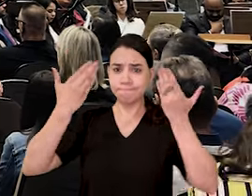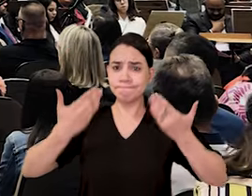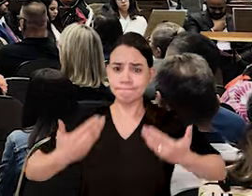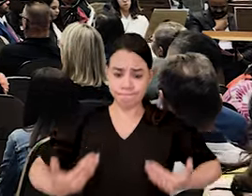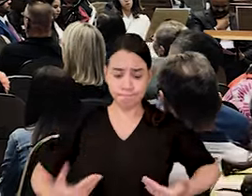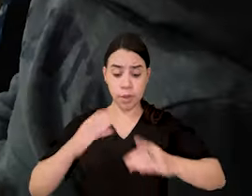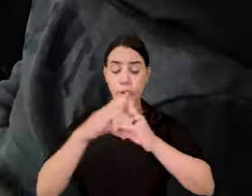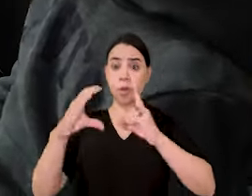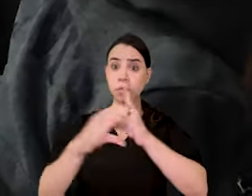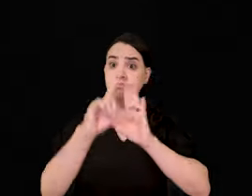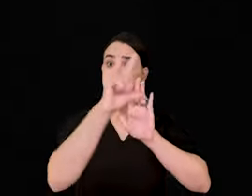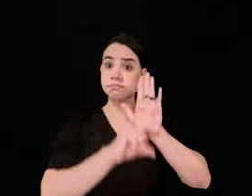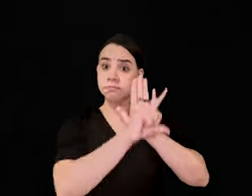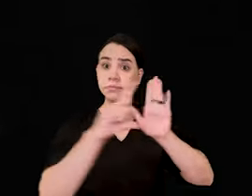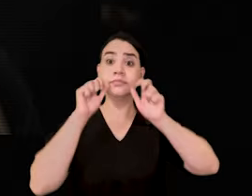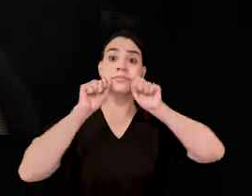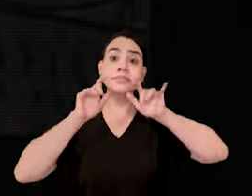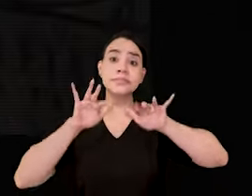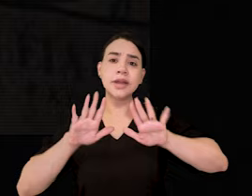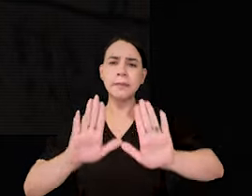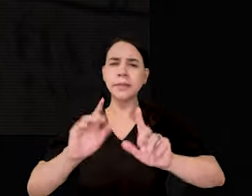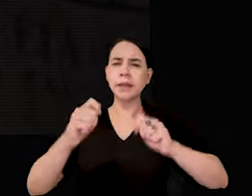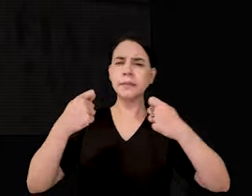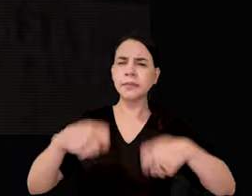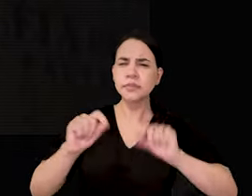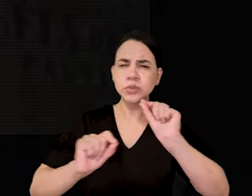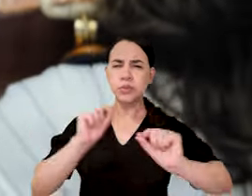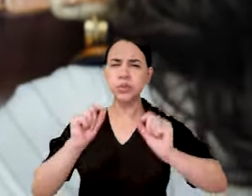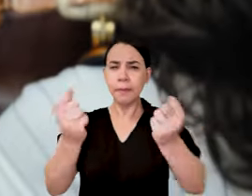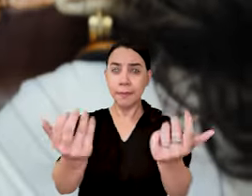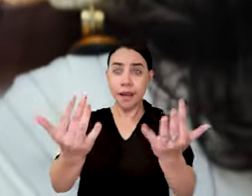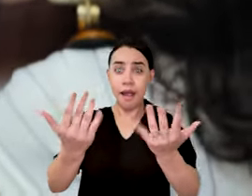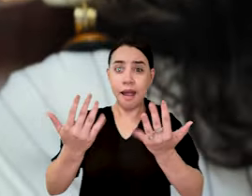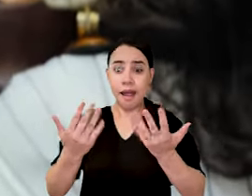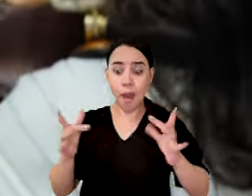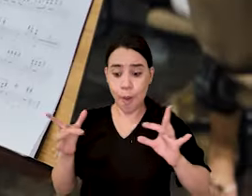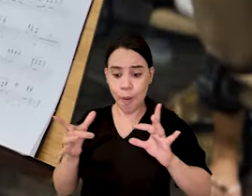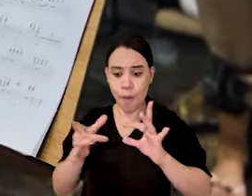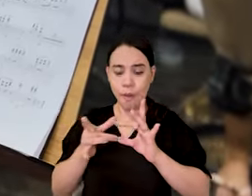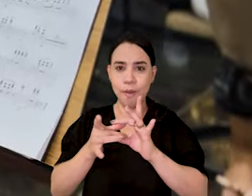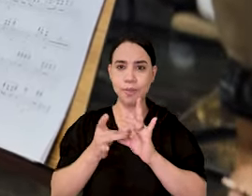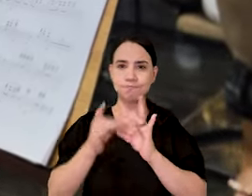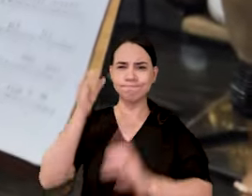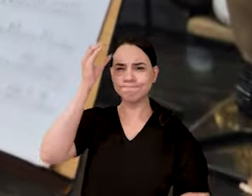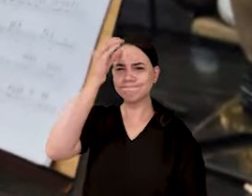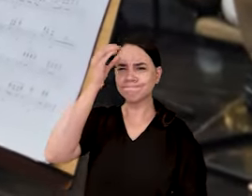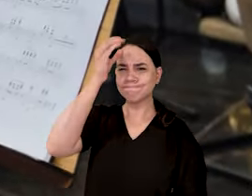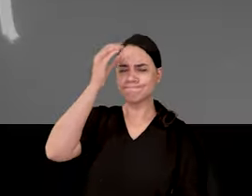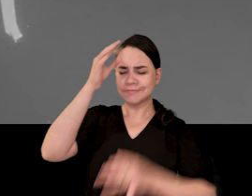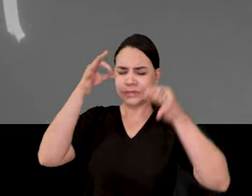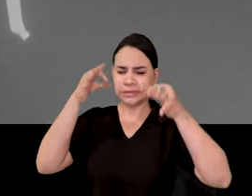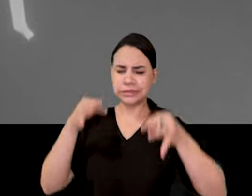A liturgia é uma bênção se nós estivermos aqui por inteiro, juntos em unidade, como Cristo nos ordena